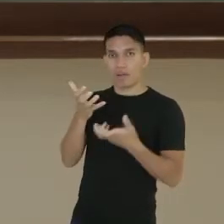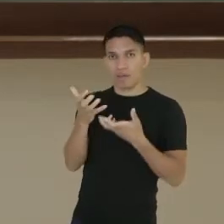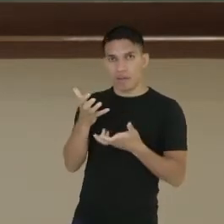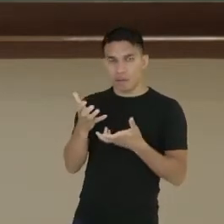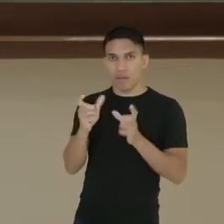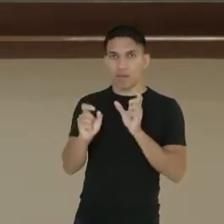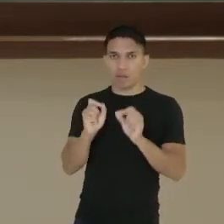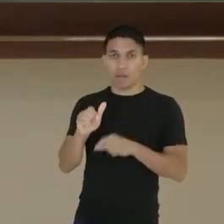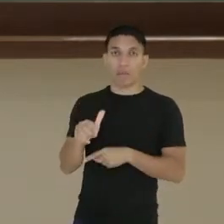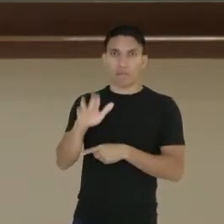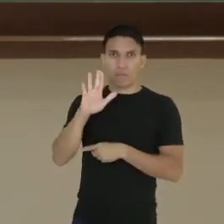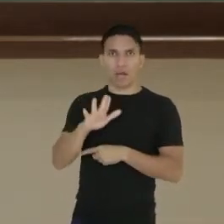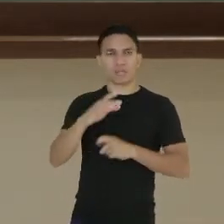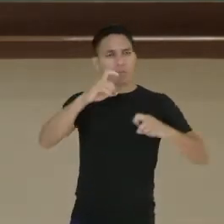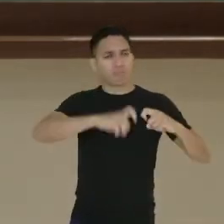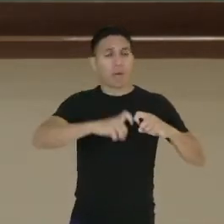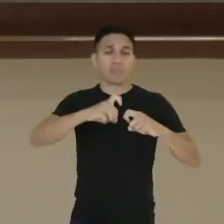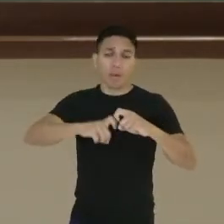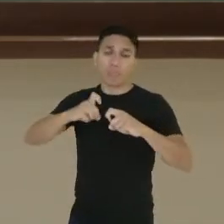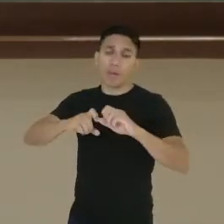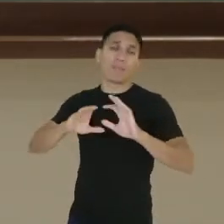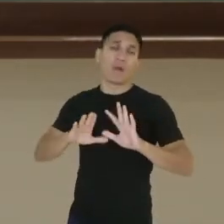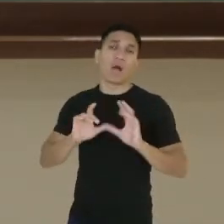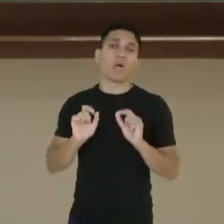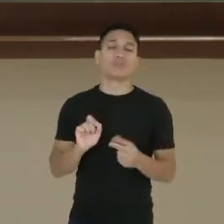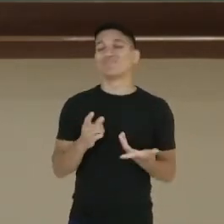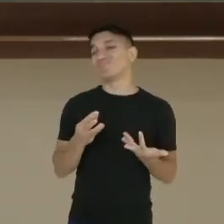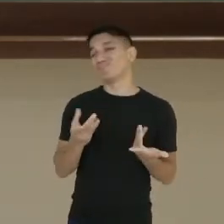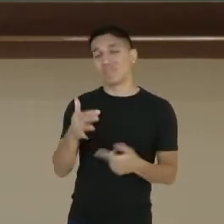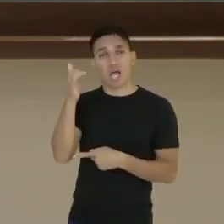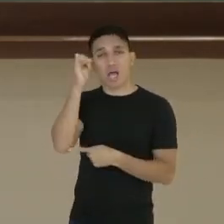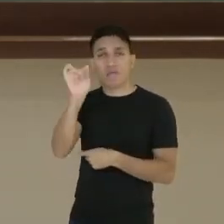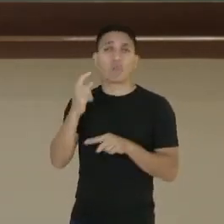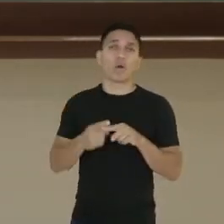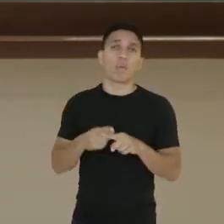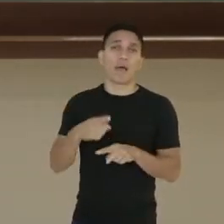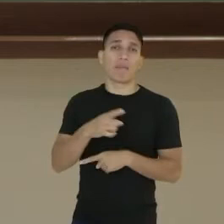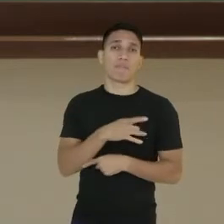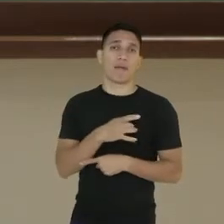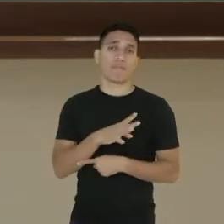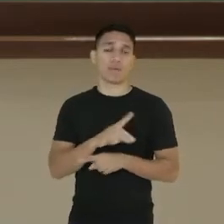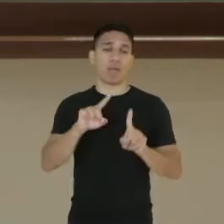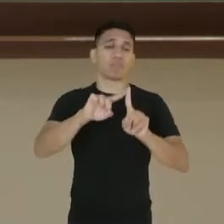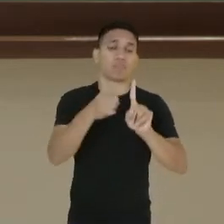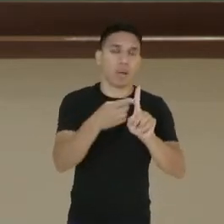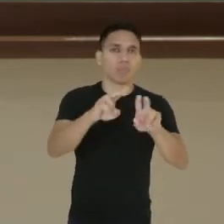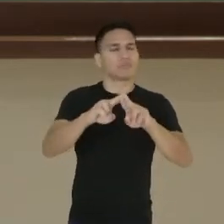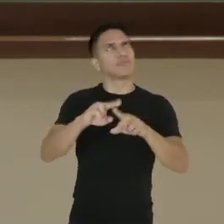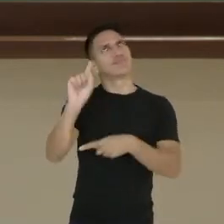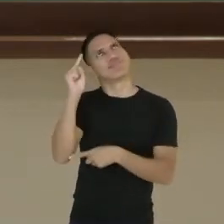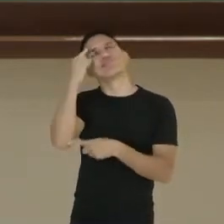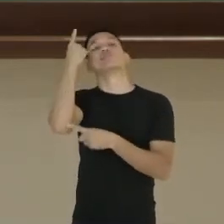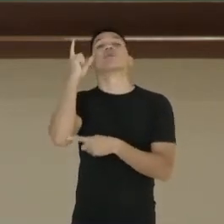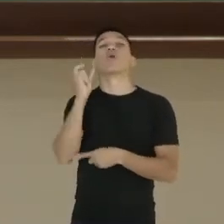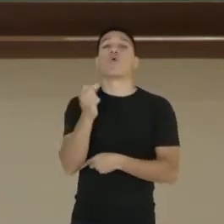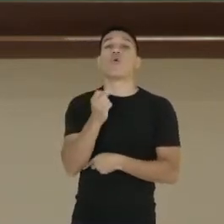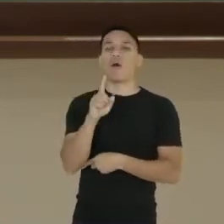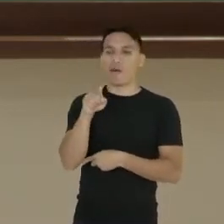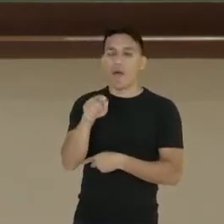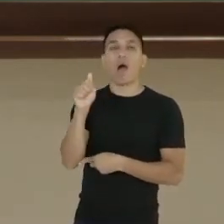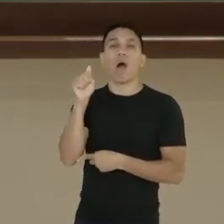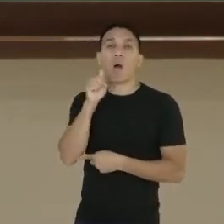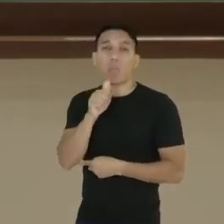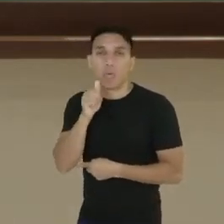ter mais relações sexuais e acabavam não tendo por medo de engravidar. Então foi pensando nisso que essas